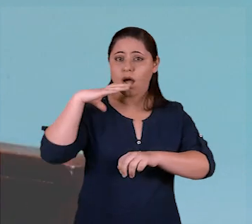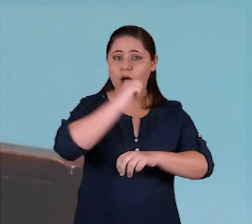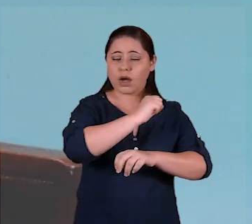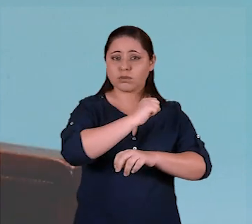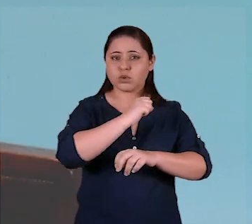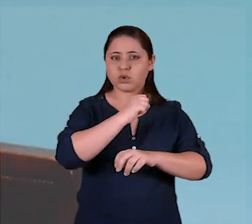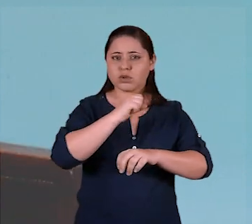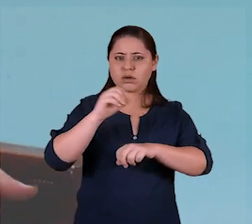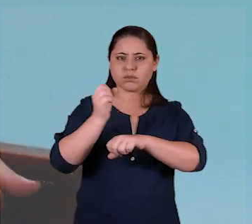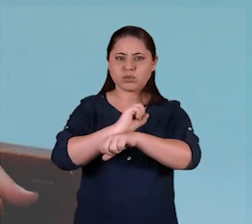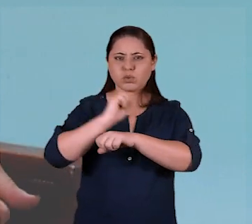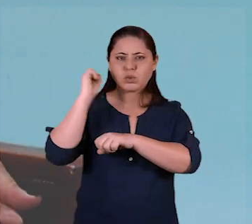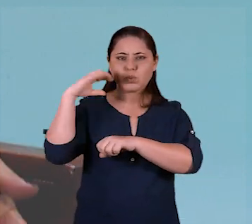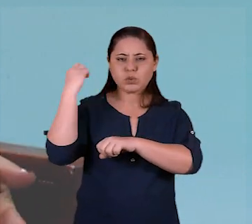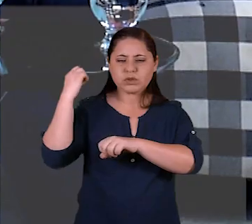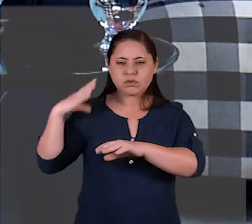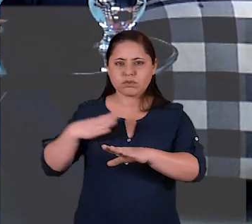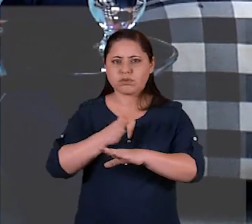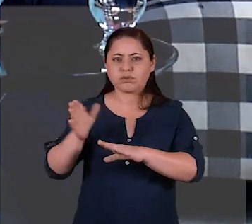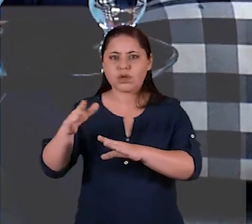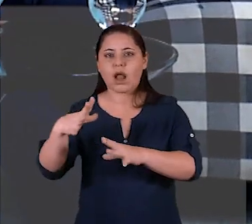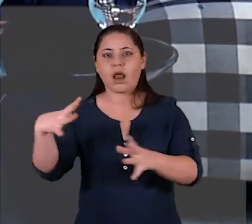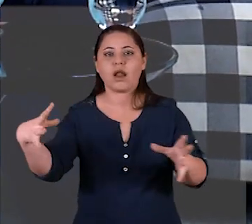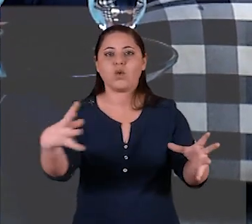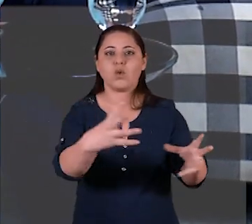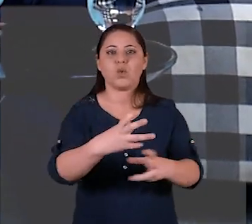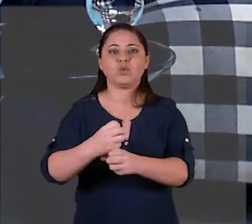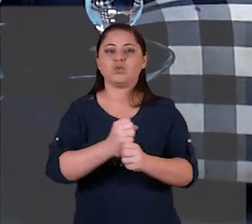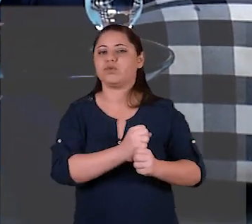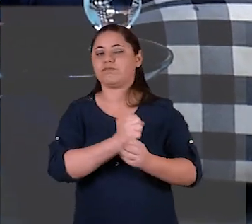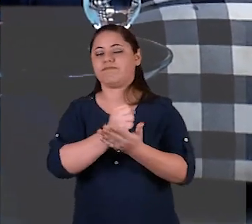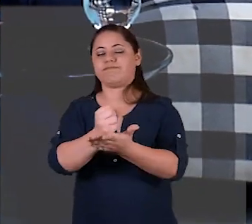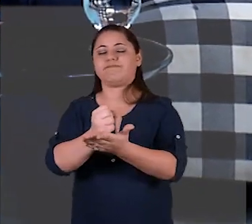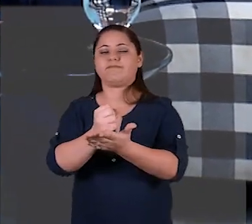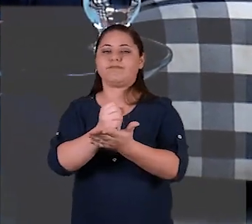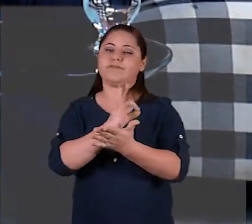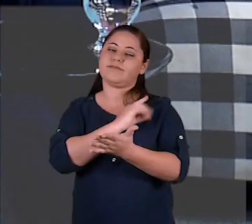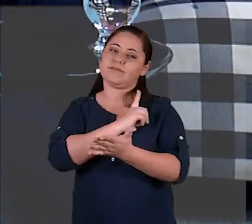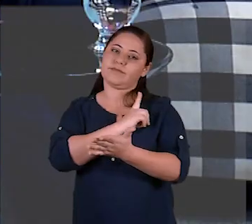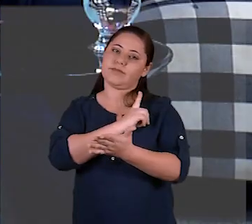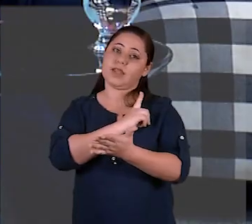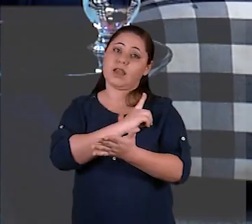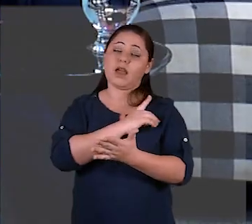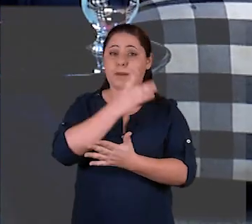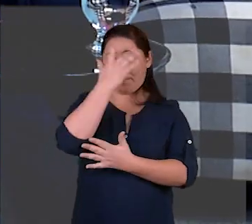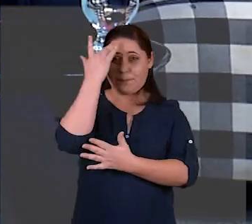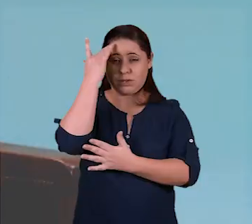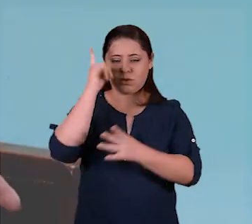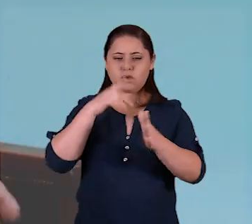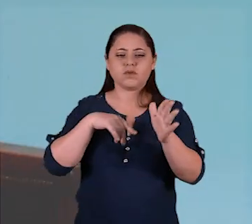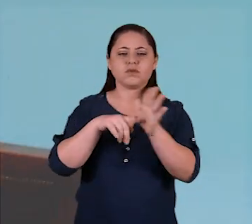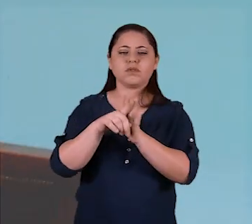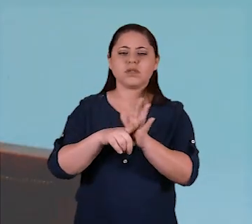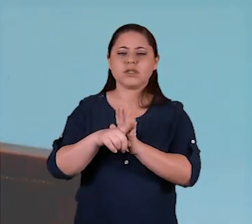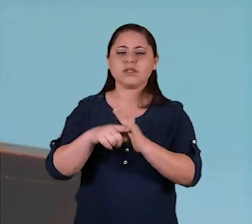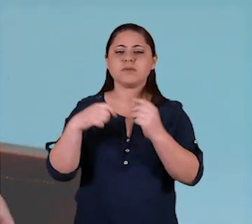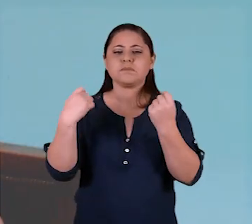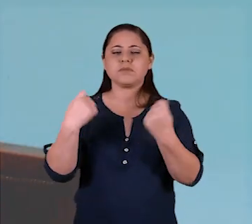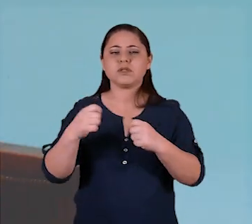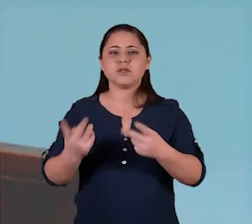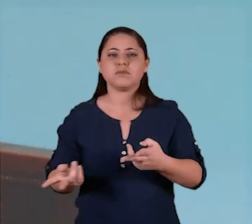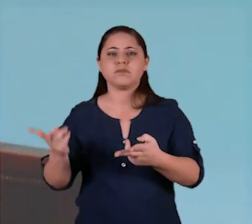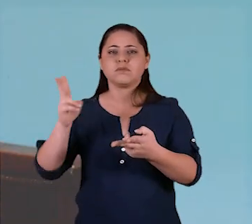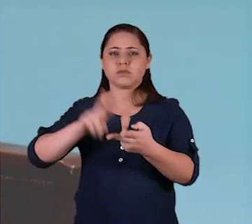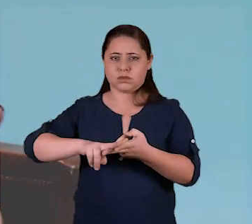aí, essas guarnições conseguem localizar essa pessoa e aí leva todos para a delegacia. Neste caso, aí o delegado vai analisar se cabe